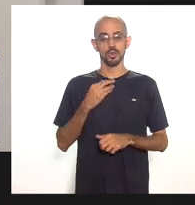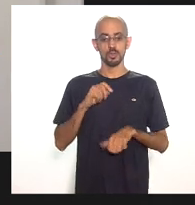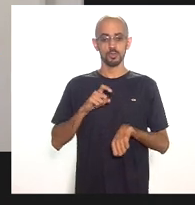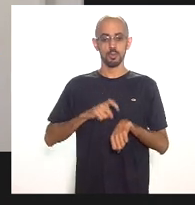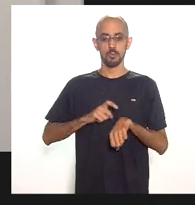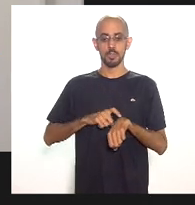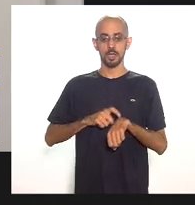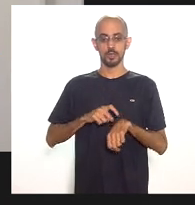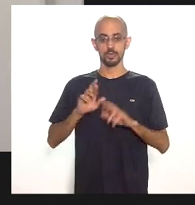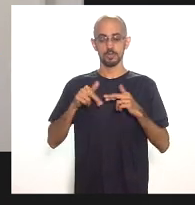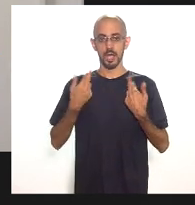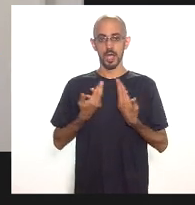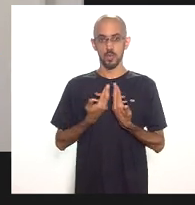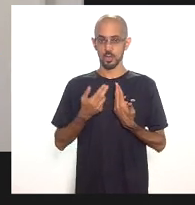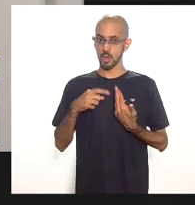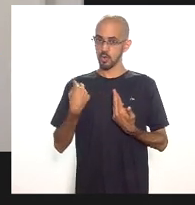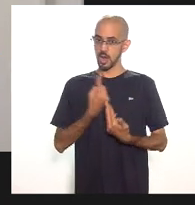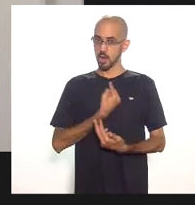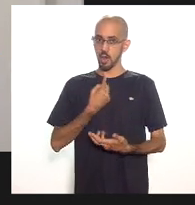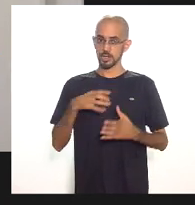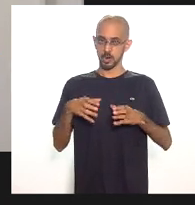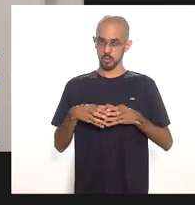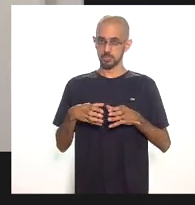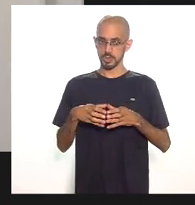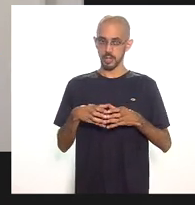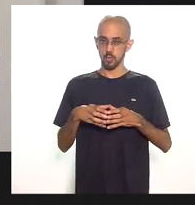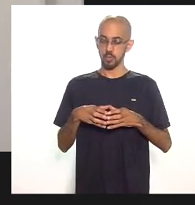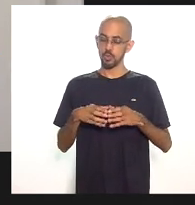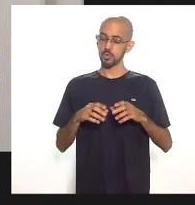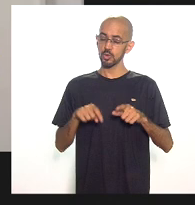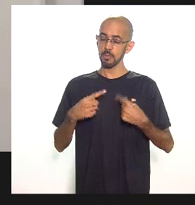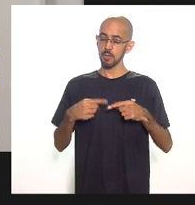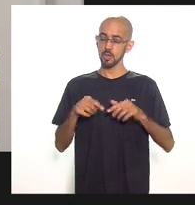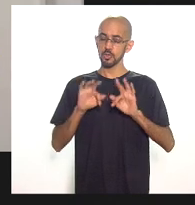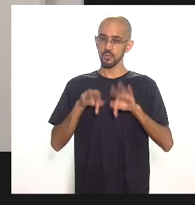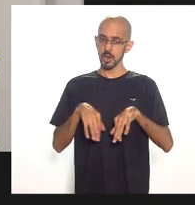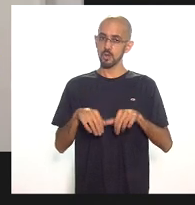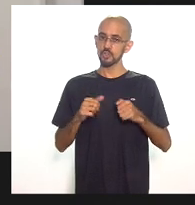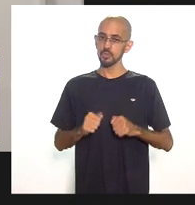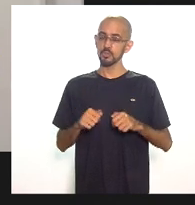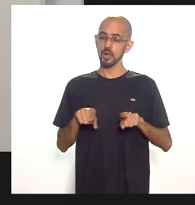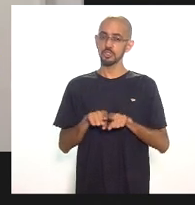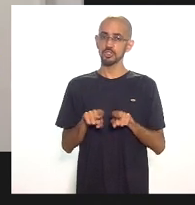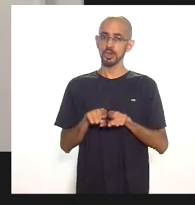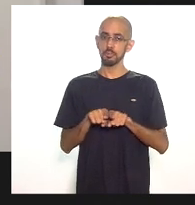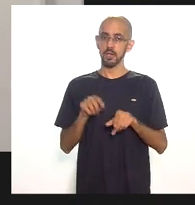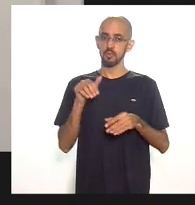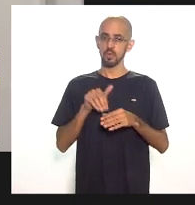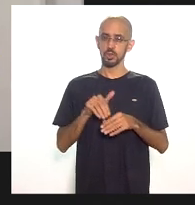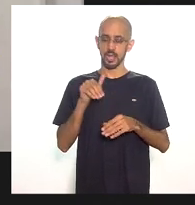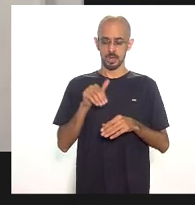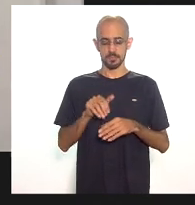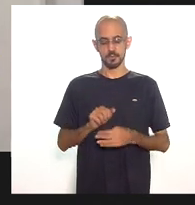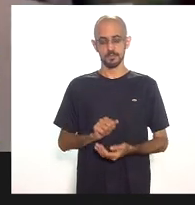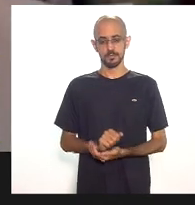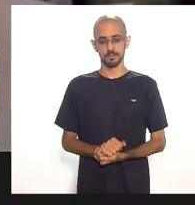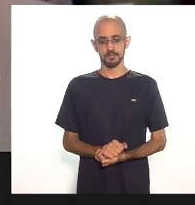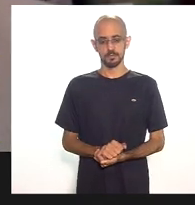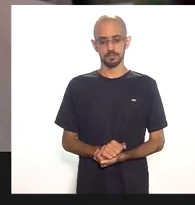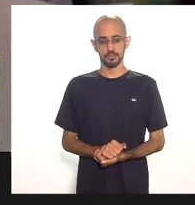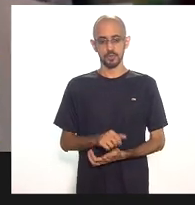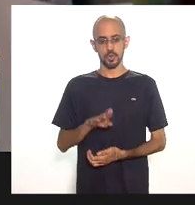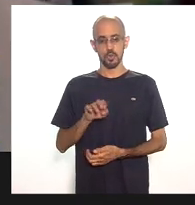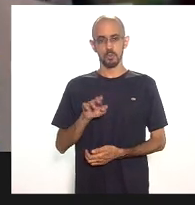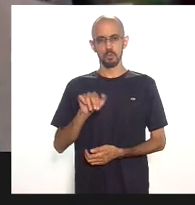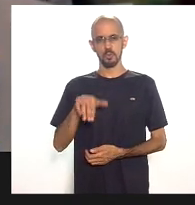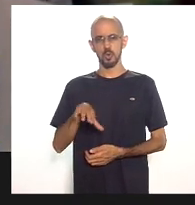com a nossa comissão. Então, aí, no final, nós podemos estar deliberando a respeito. O Bruno representa o